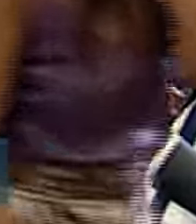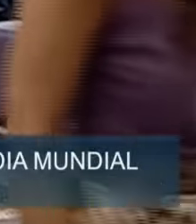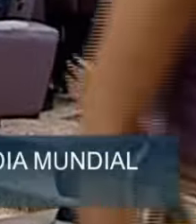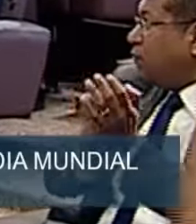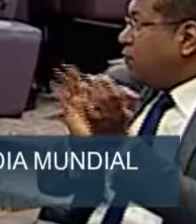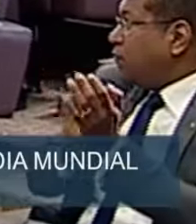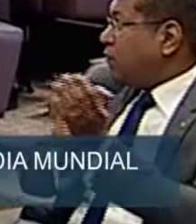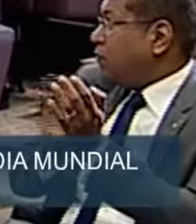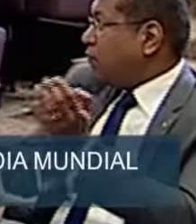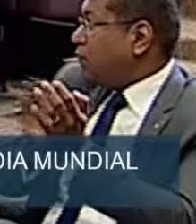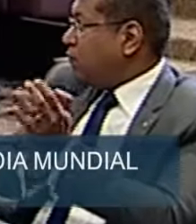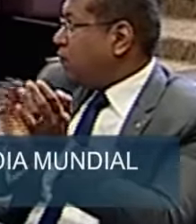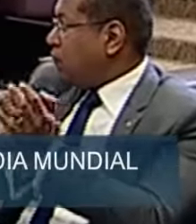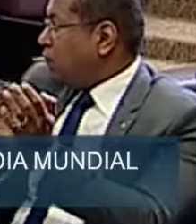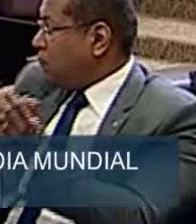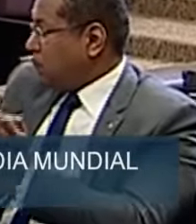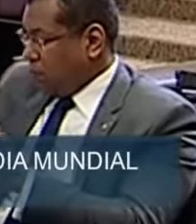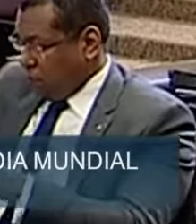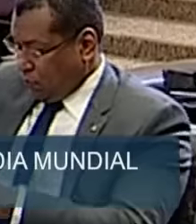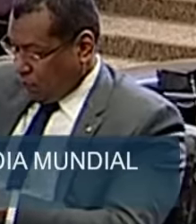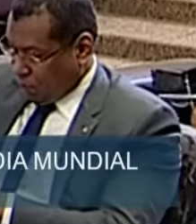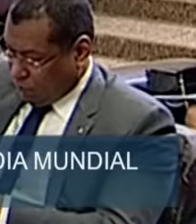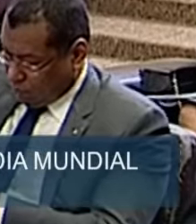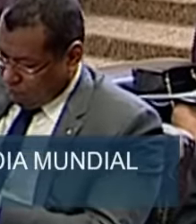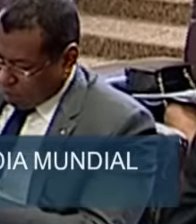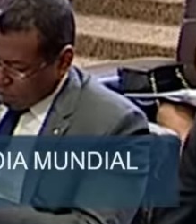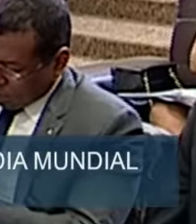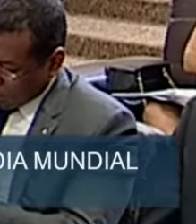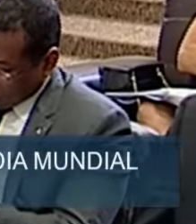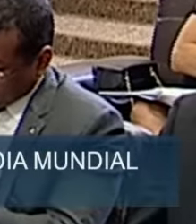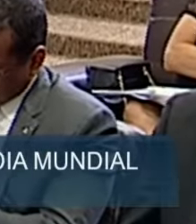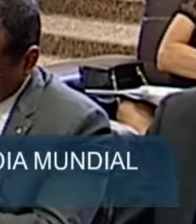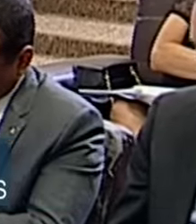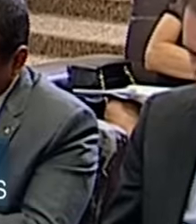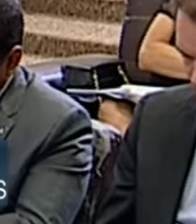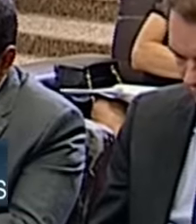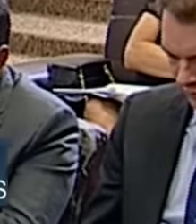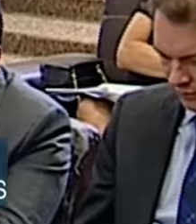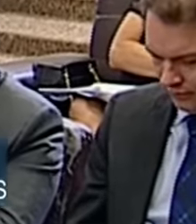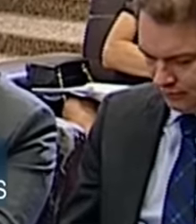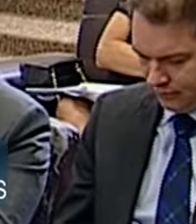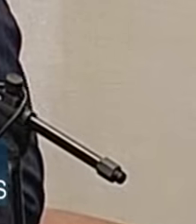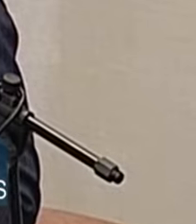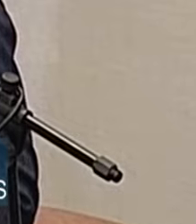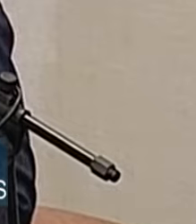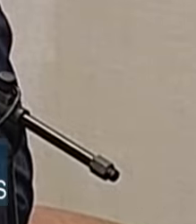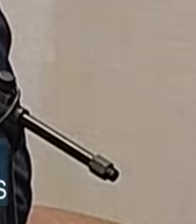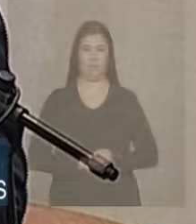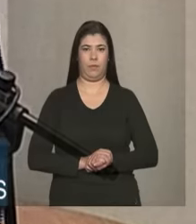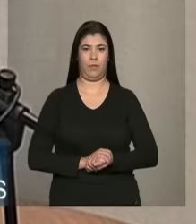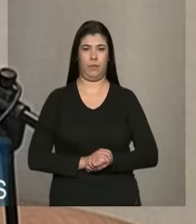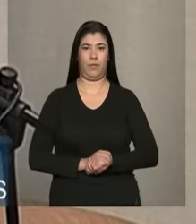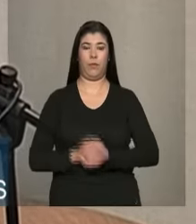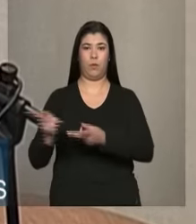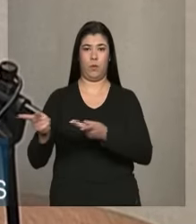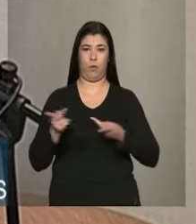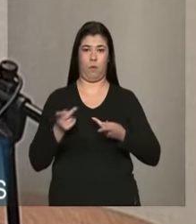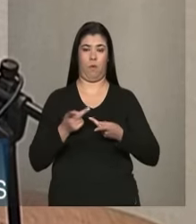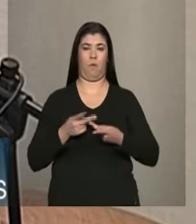tarde e nesse momento nós convidamos as autoridades já nominadas para compor o